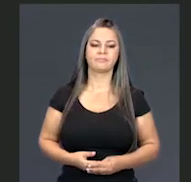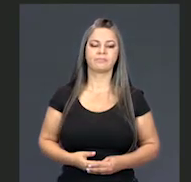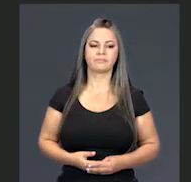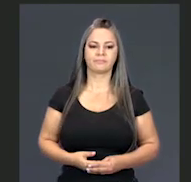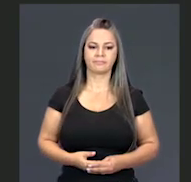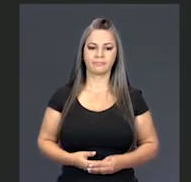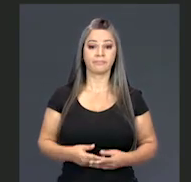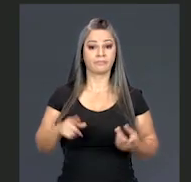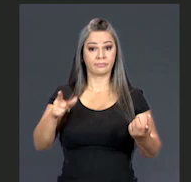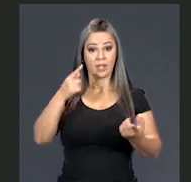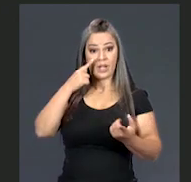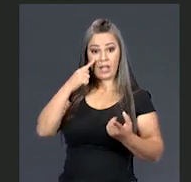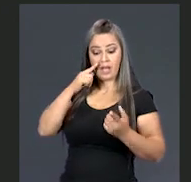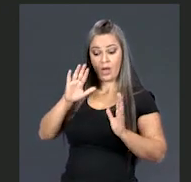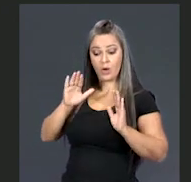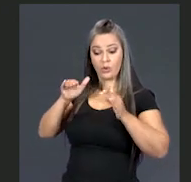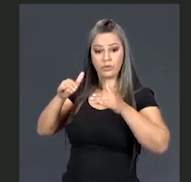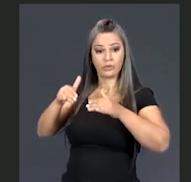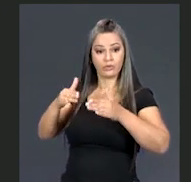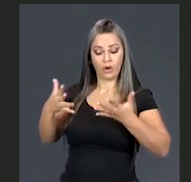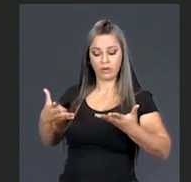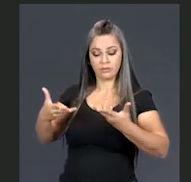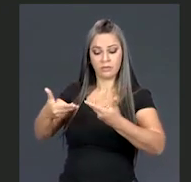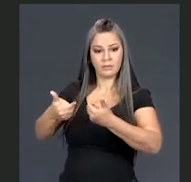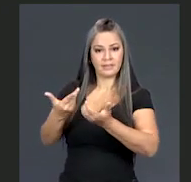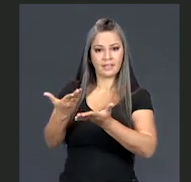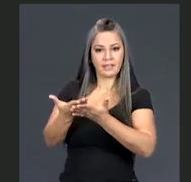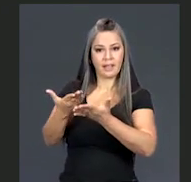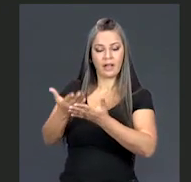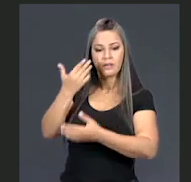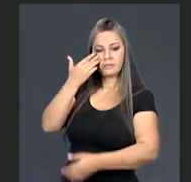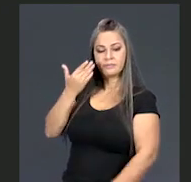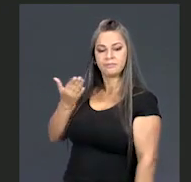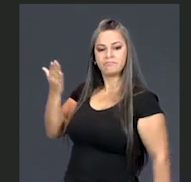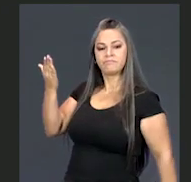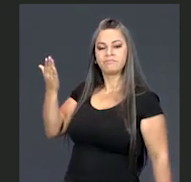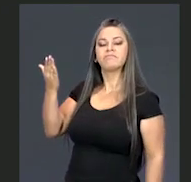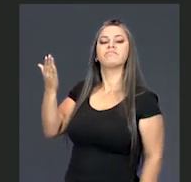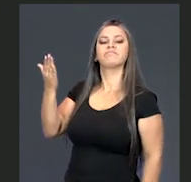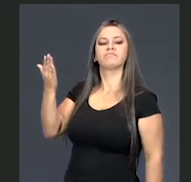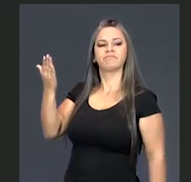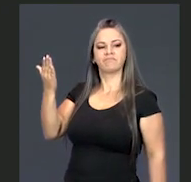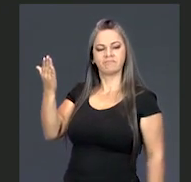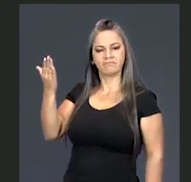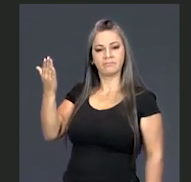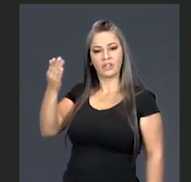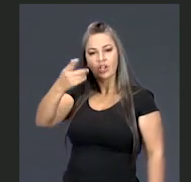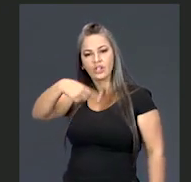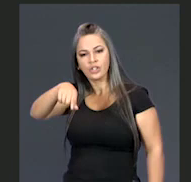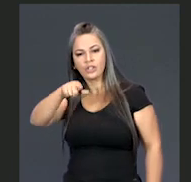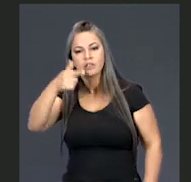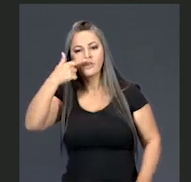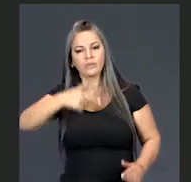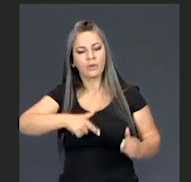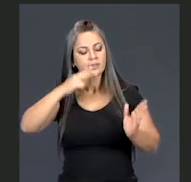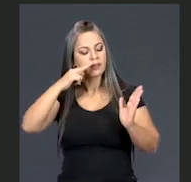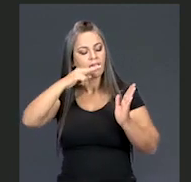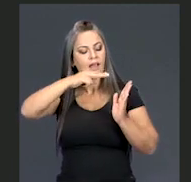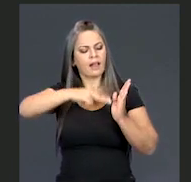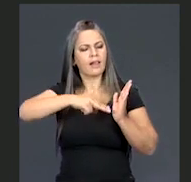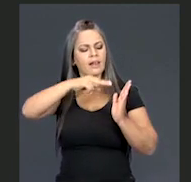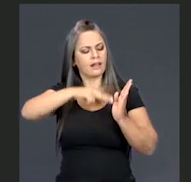nossa habilidade de hoje é esta aqui. Ler de forma autônoma, ou seja, você sozinho,